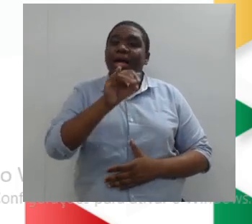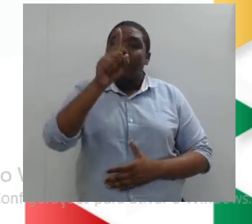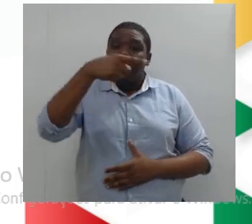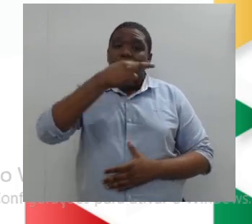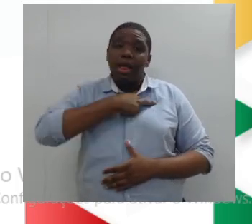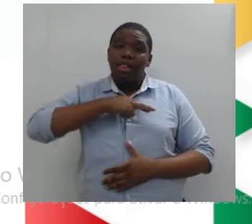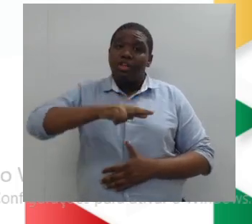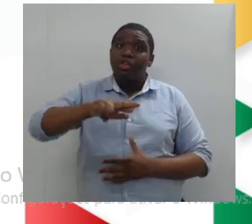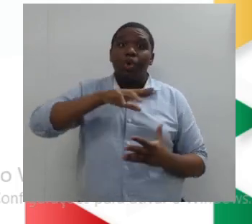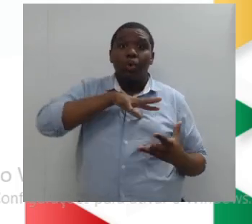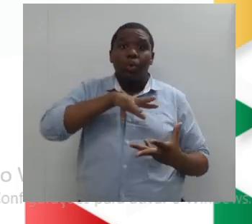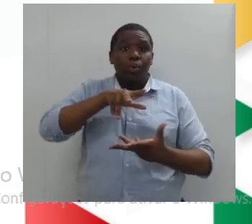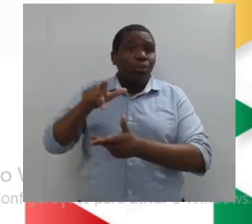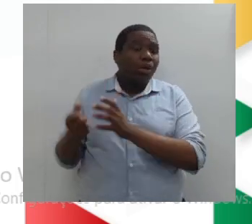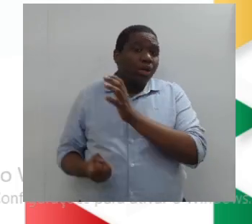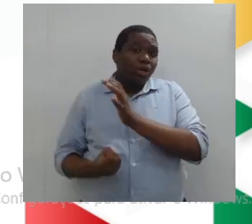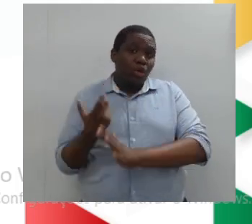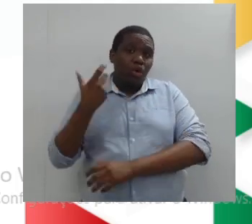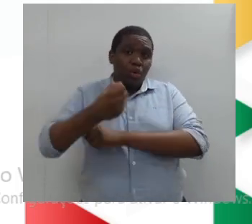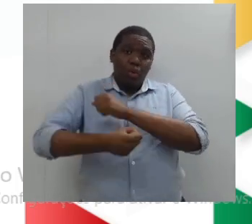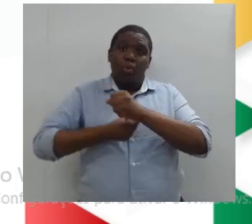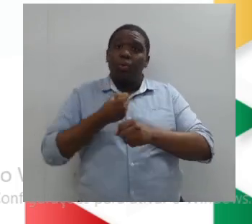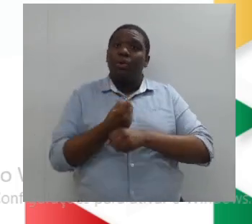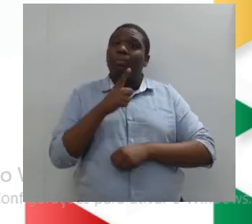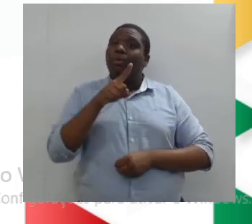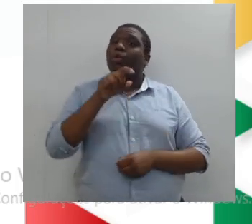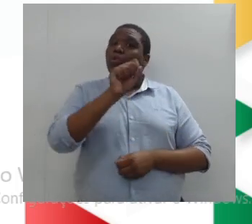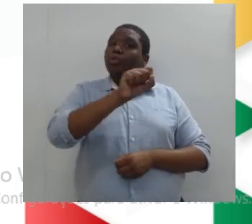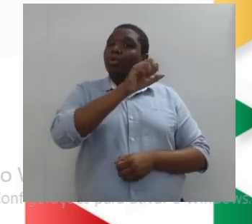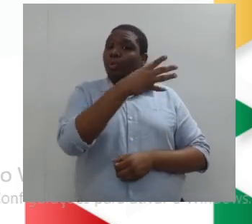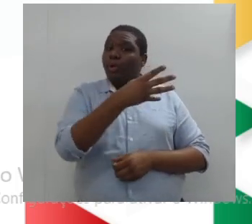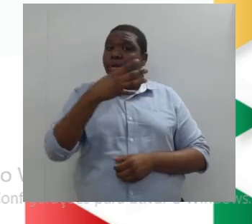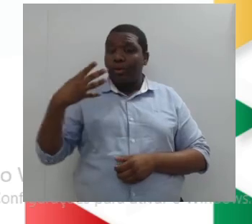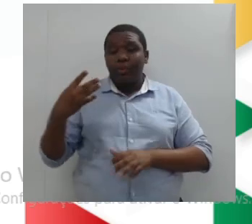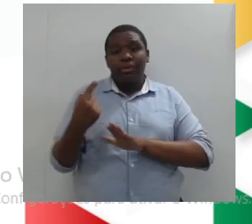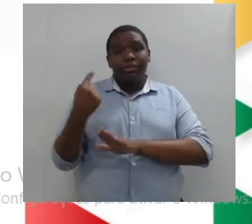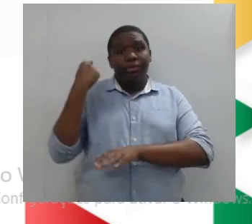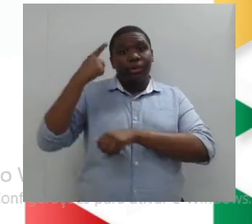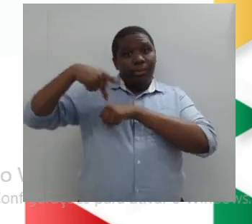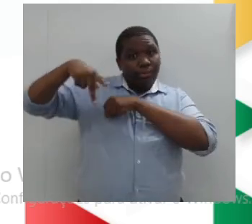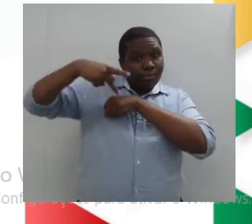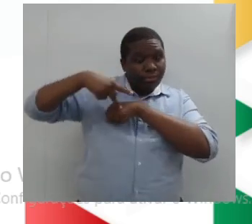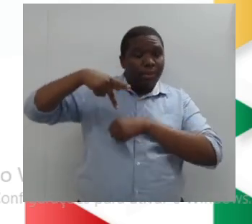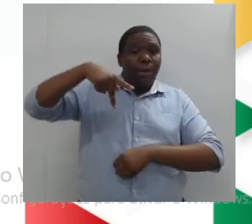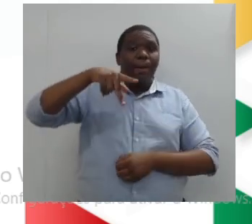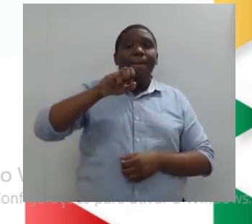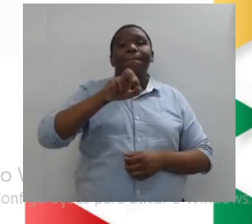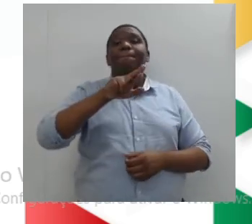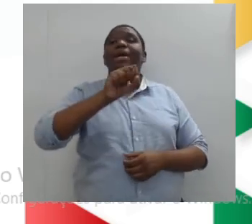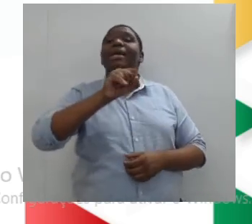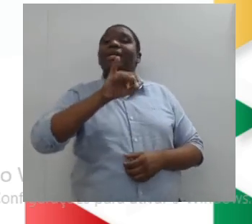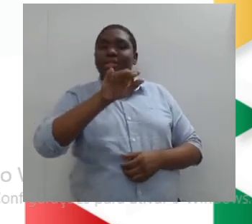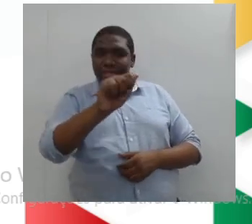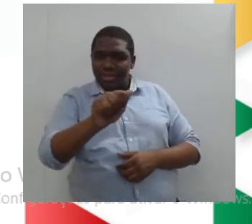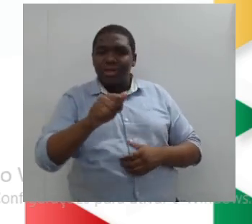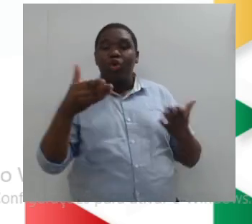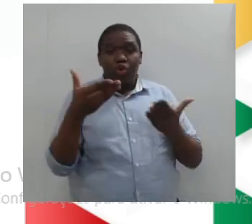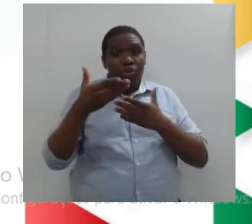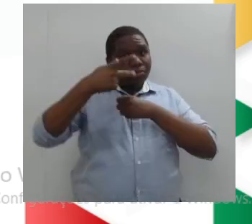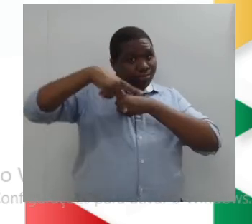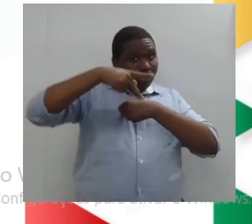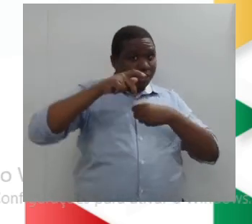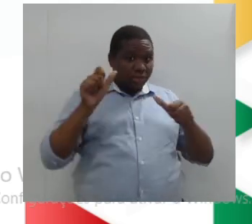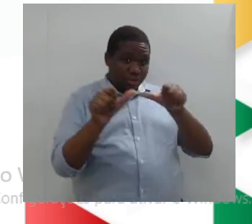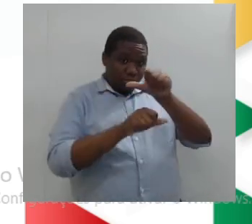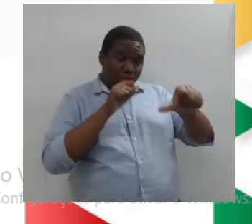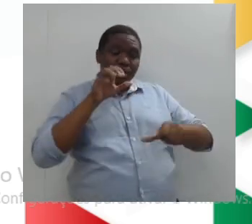mundial, fundada em 1844, na antiga Pérsia. Lembrar que a Pérsia hoje é o Irã,